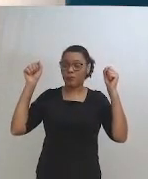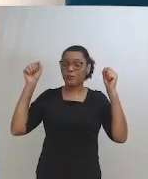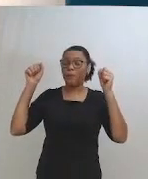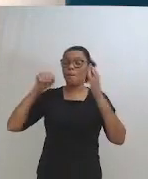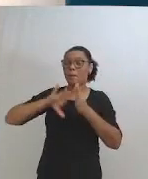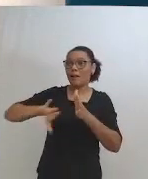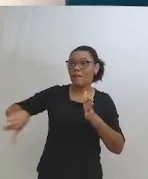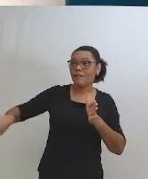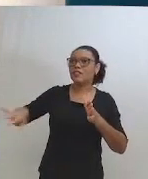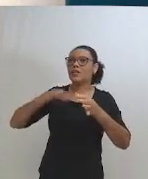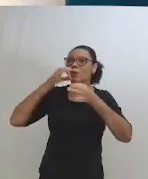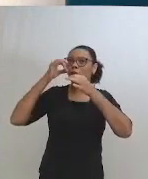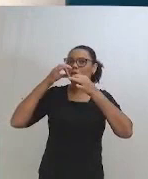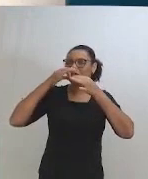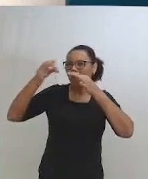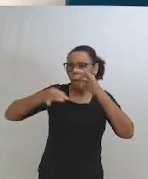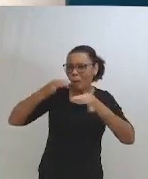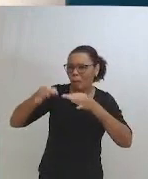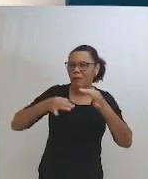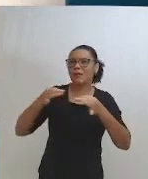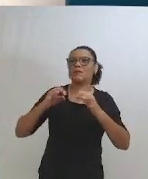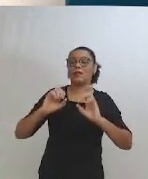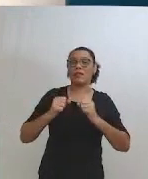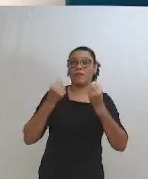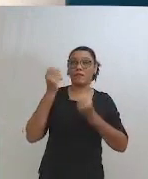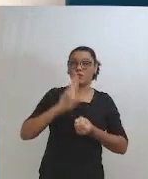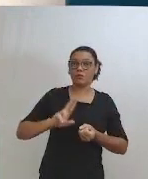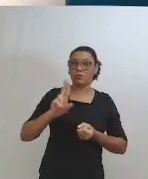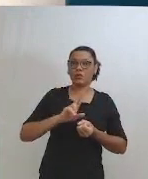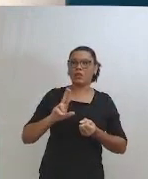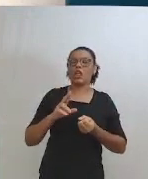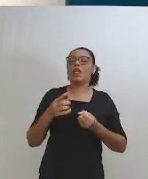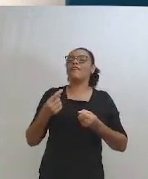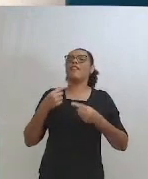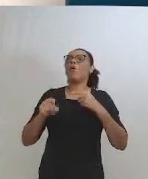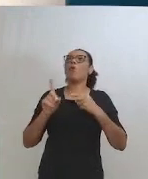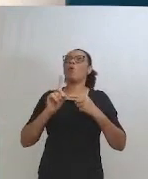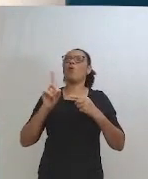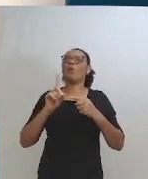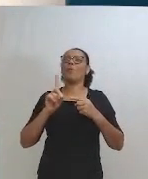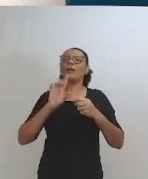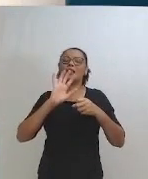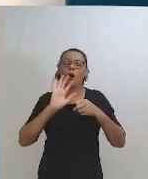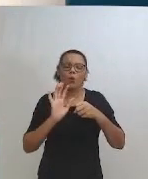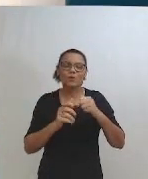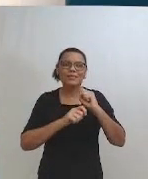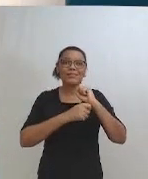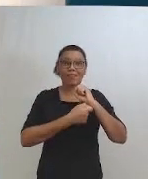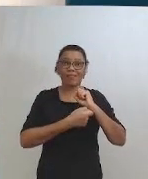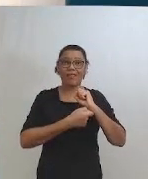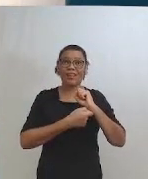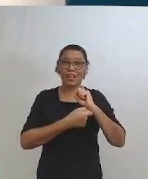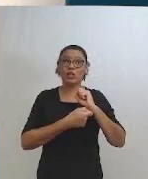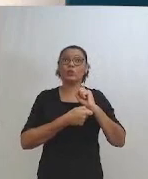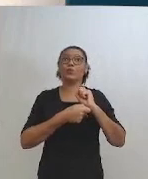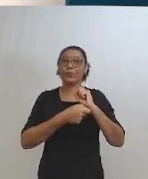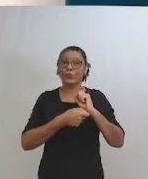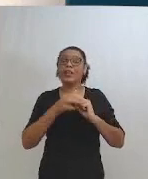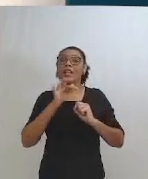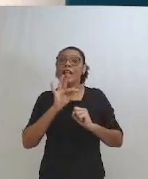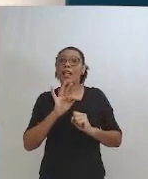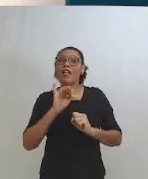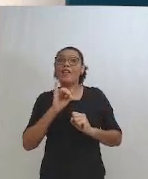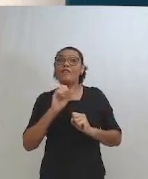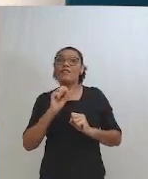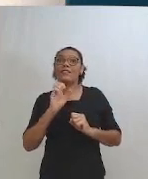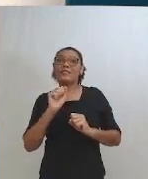defesa não se referem ao sigilo fiscal. Se referem a dados bancários ou sigilo bancário ou